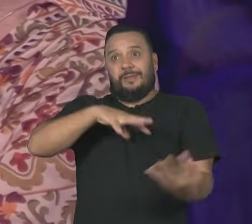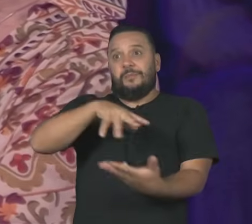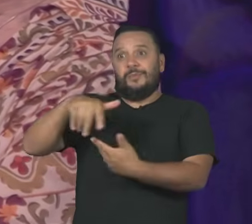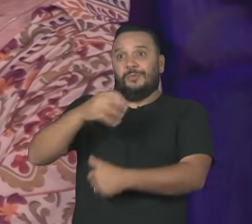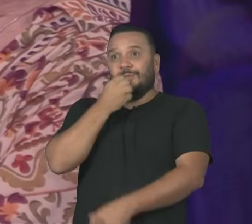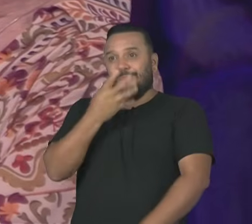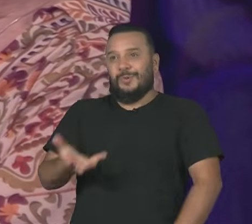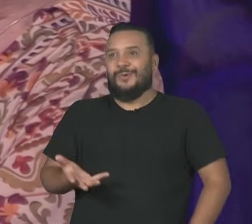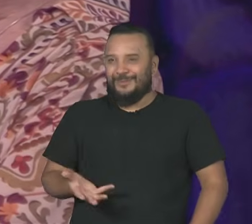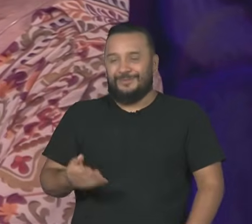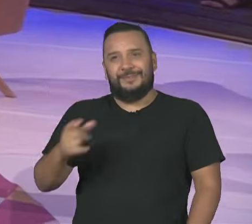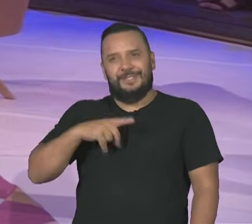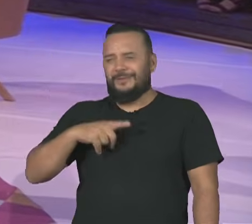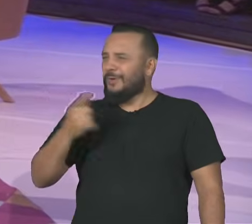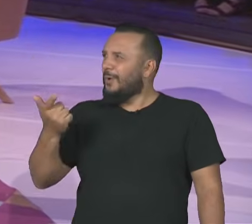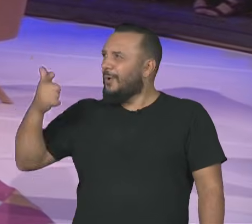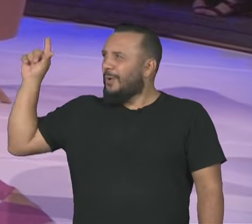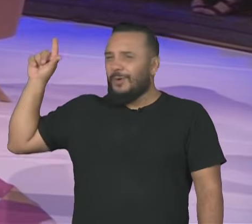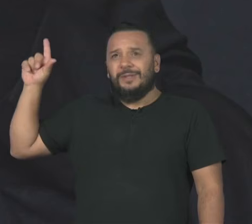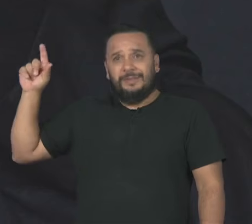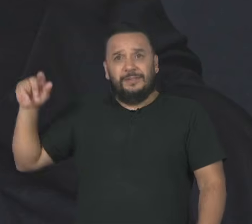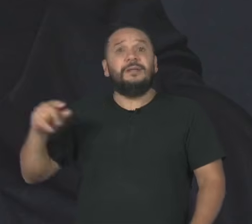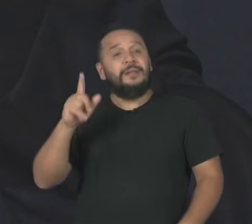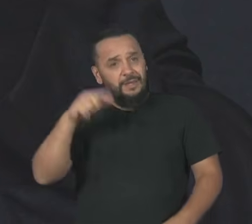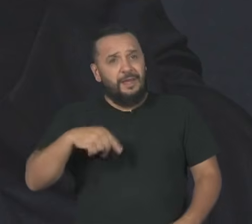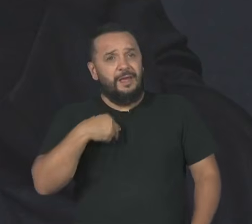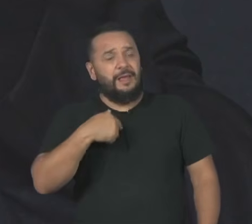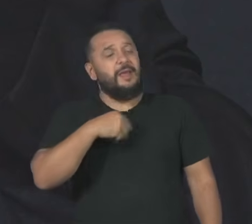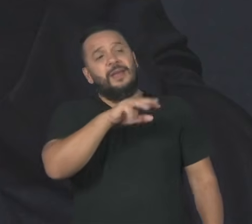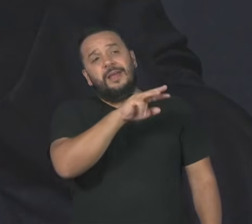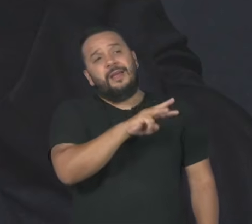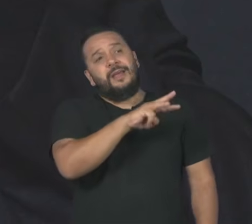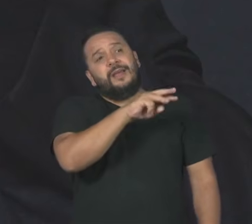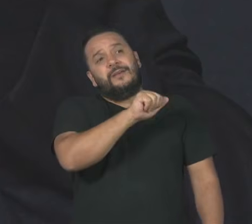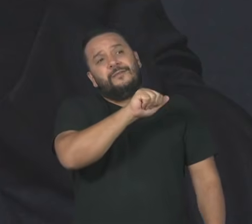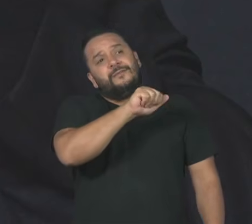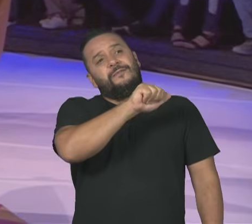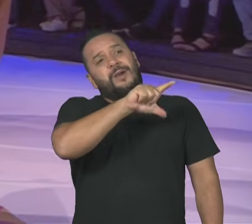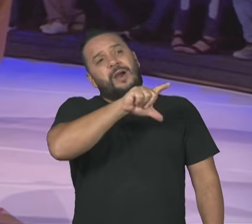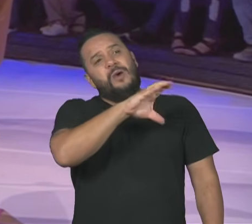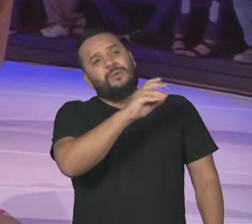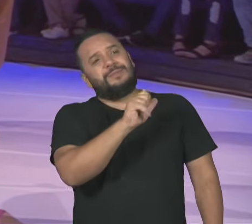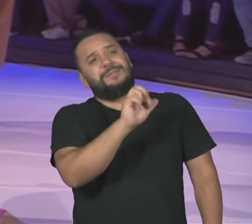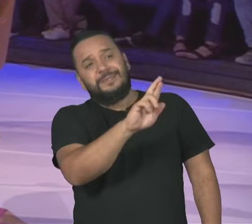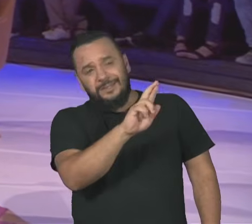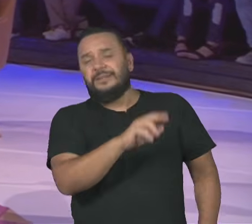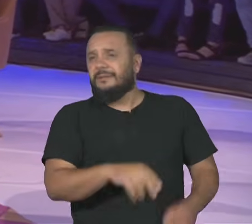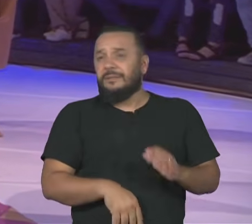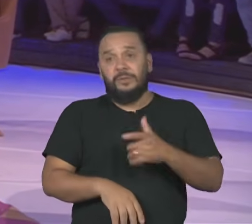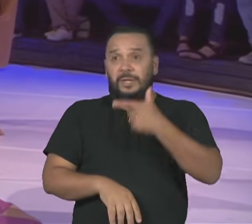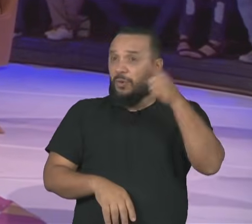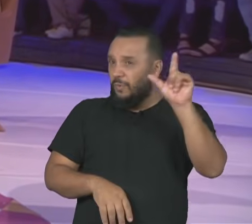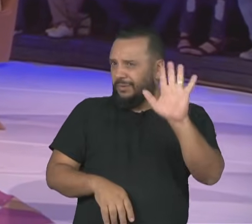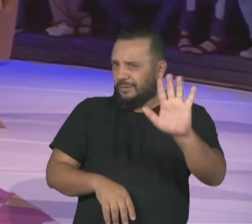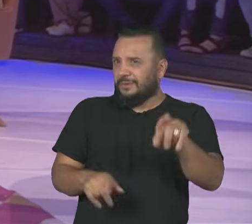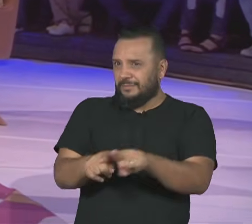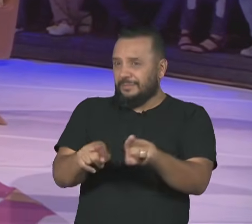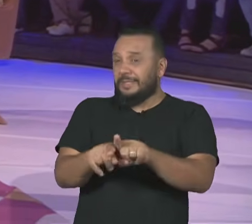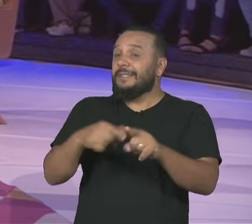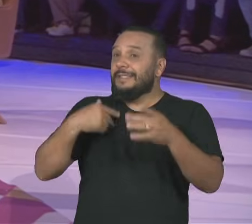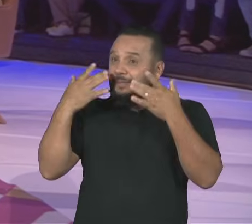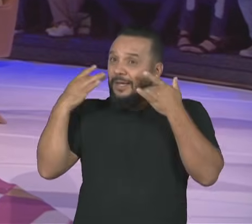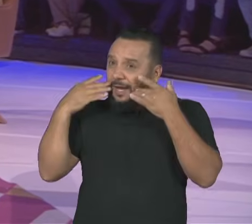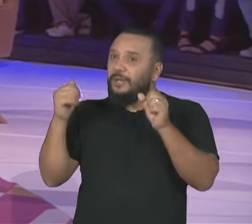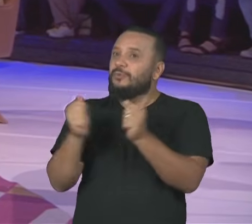eu fiz uma outra agora. Eta Mundo Bom, que é do Valci Carrasco, Não, né? mas eu fiz outra. E fizemos teatro.